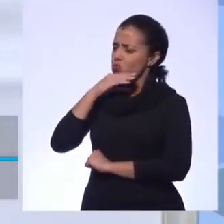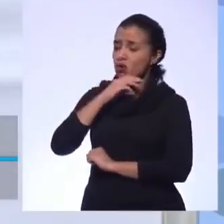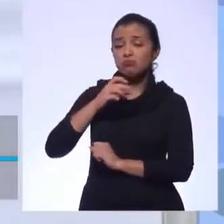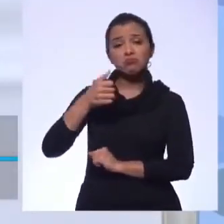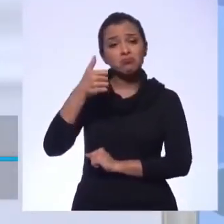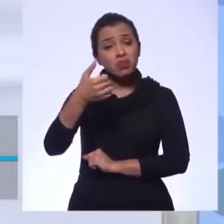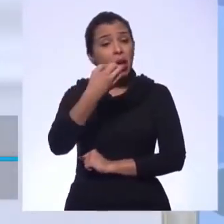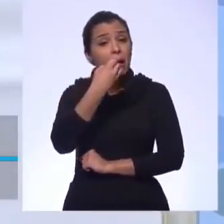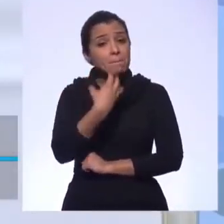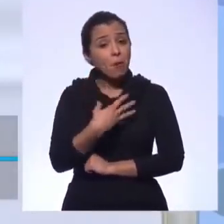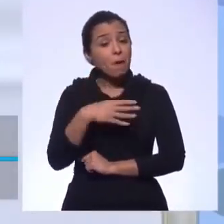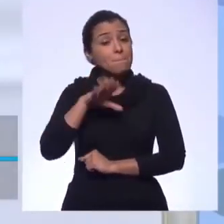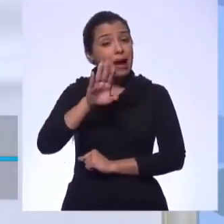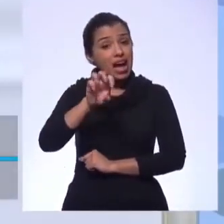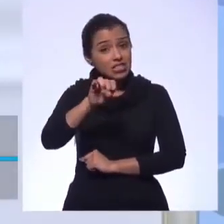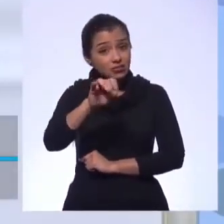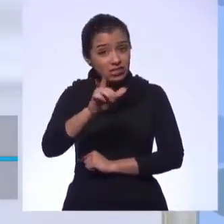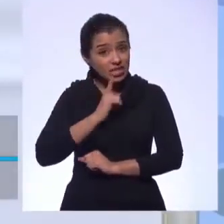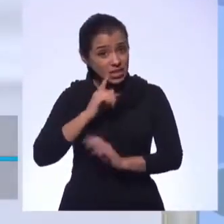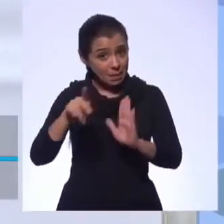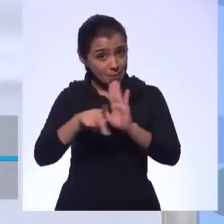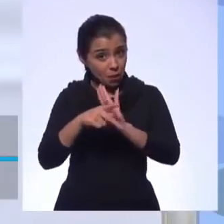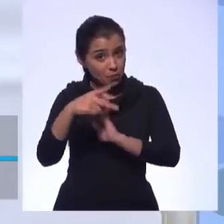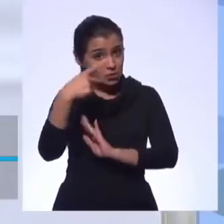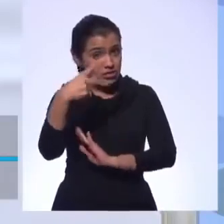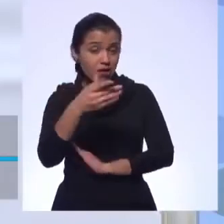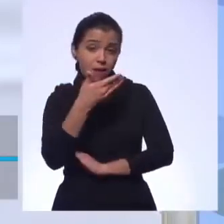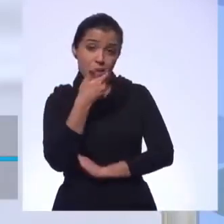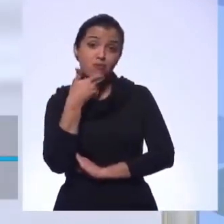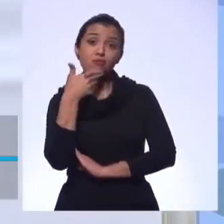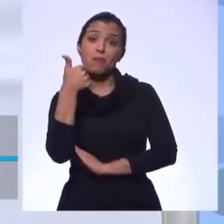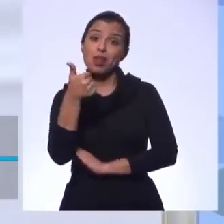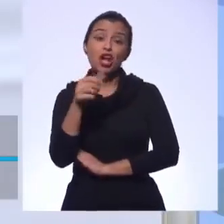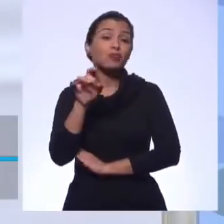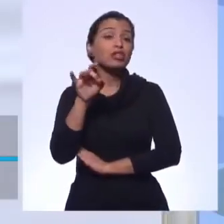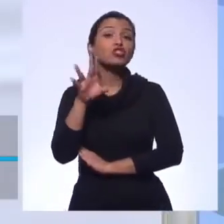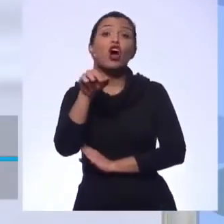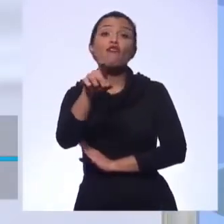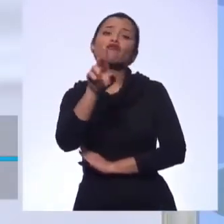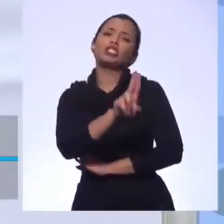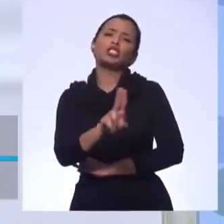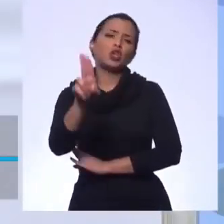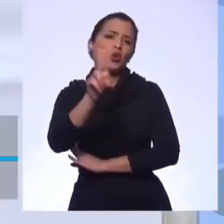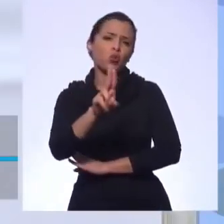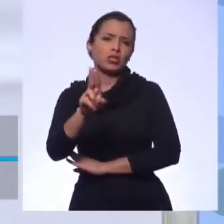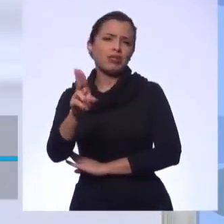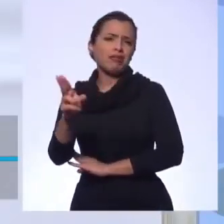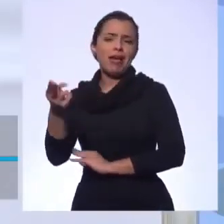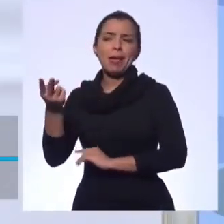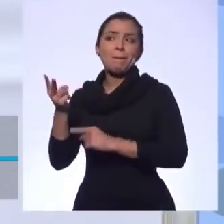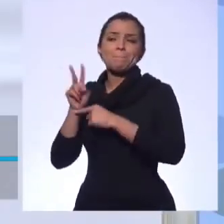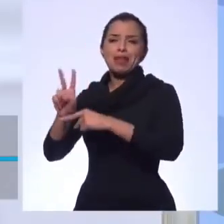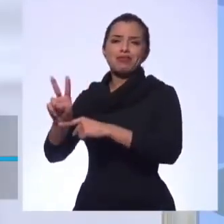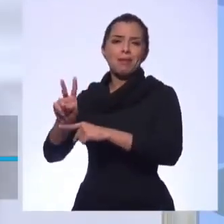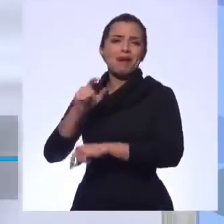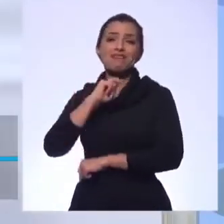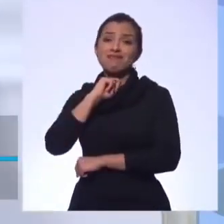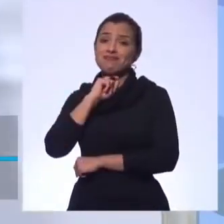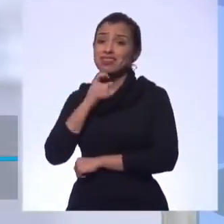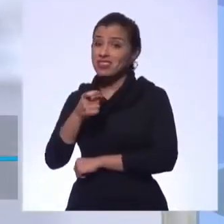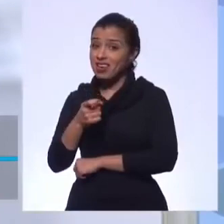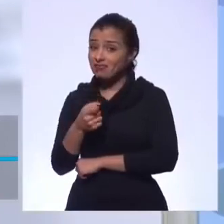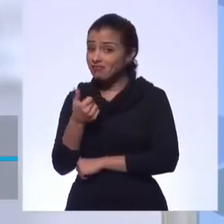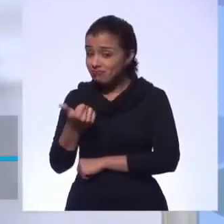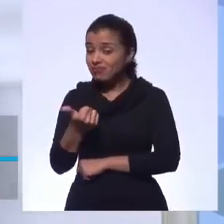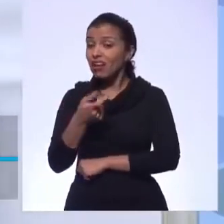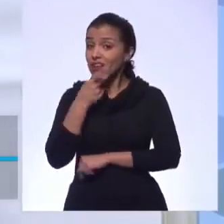seja eficiente, mas se você tiver seu material é 100% de garantia e só você usar, não emprestar para ninguém, tá? É importante, a gente está falando de